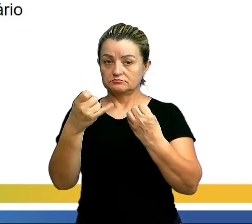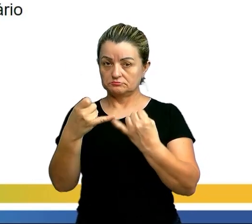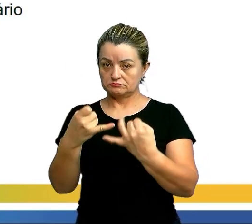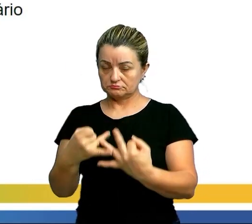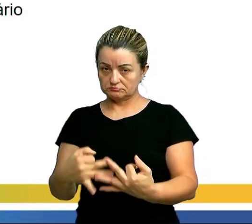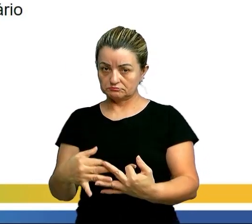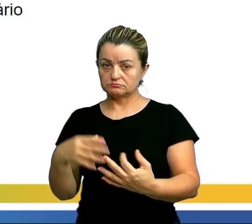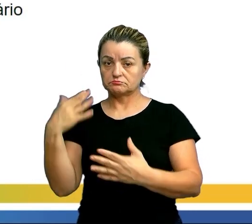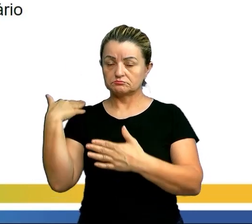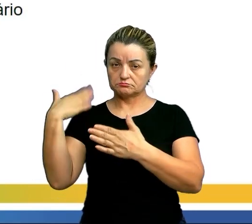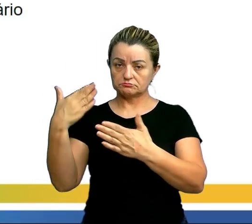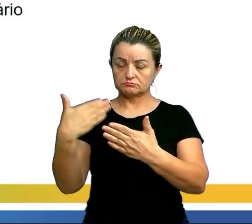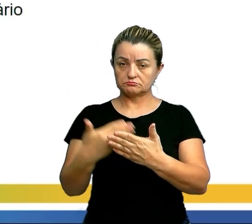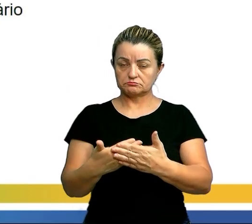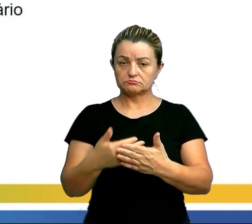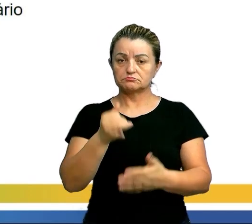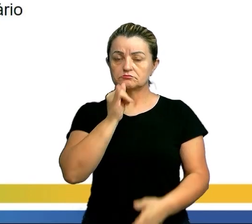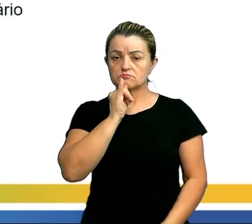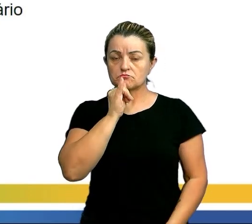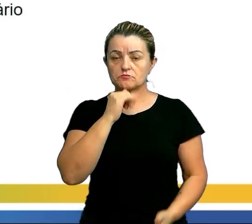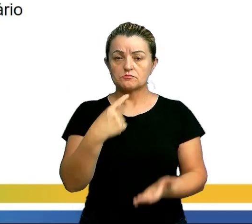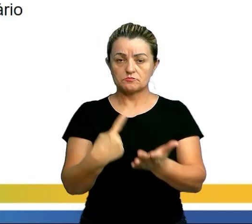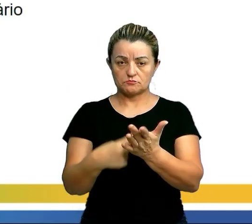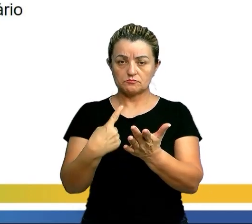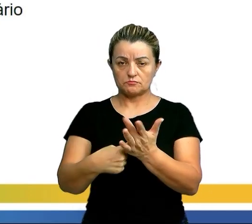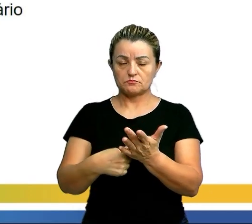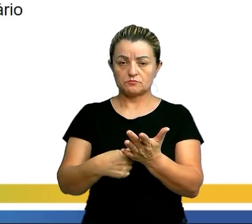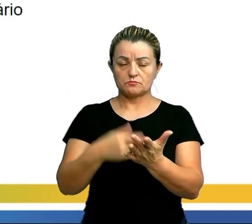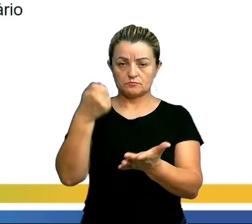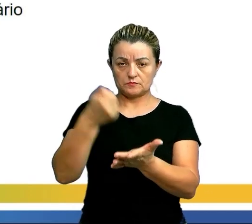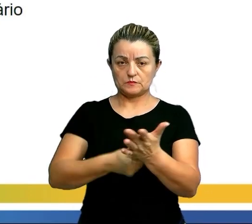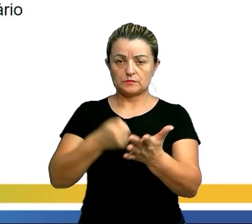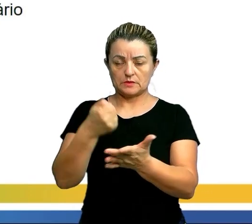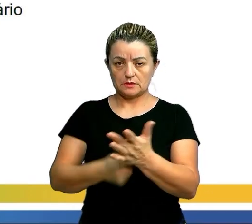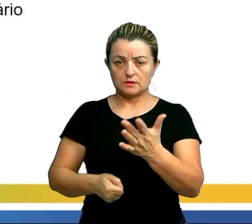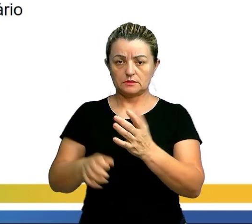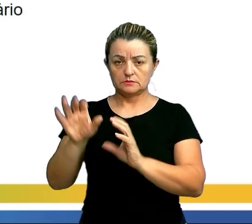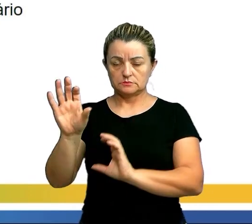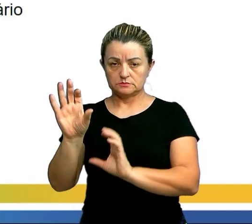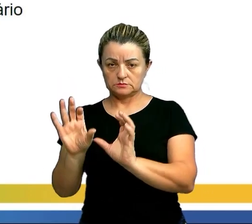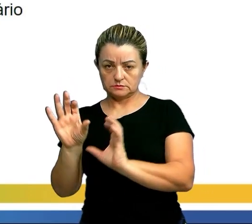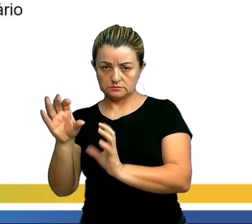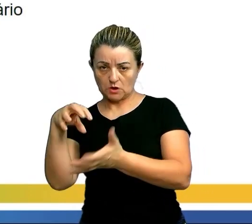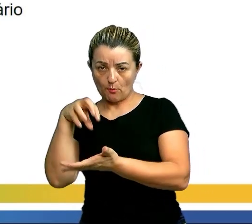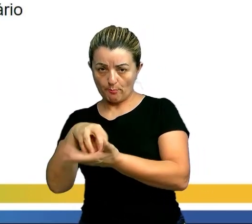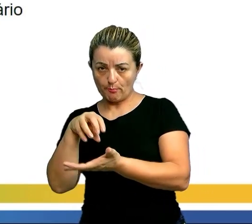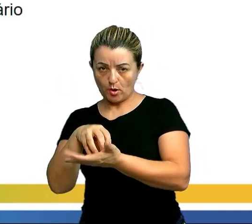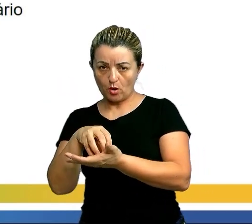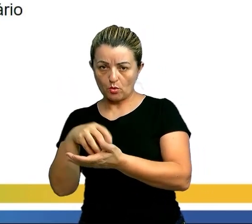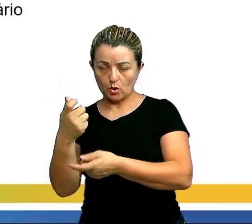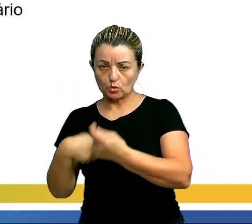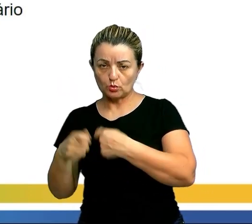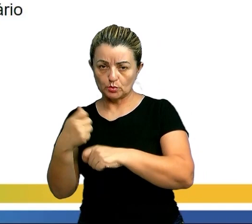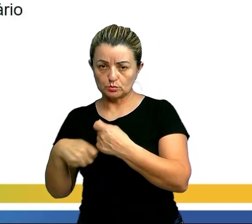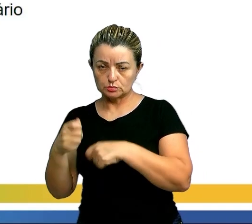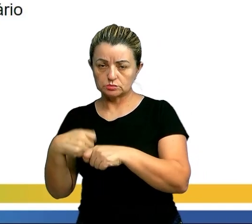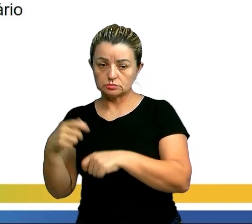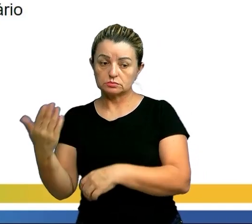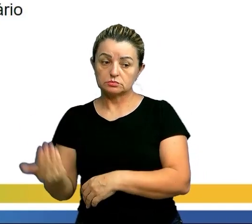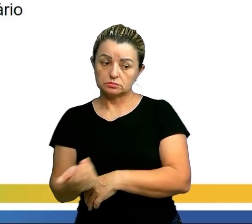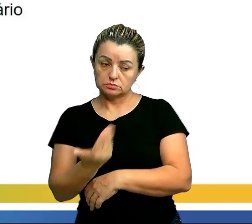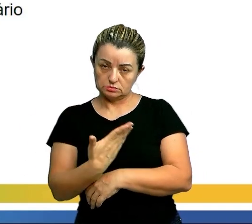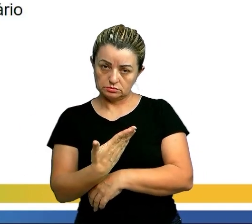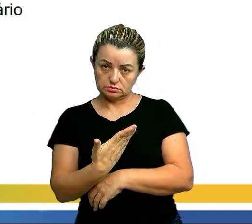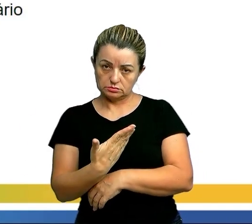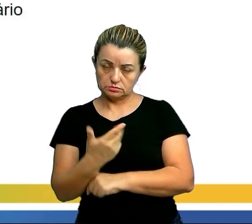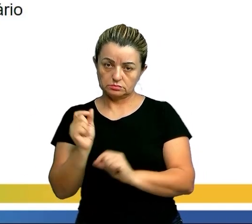ela é derivada de um tipo de acordo tarifárico de um determinado tipo de bloco econômico. É justamente isso que o enunciado da